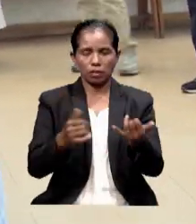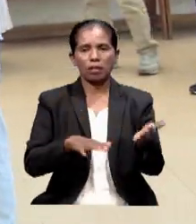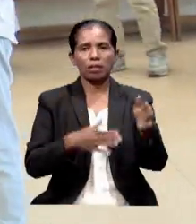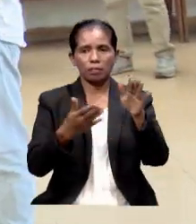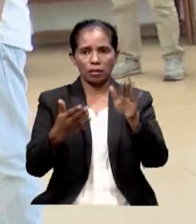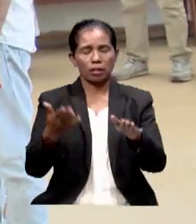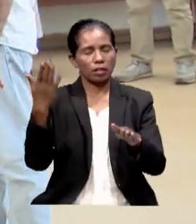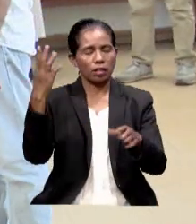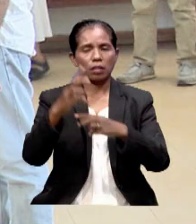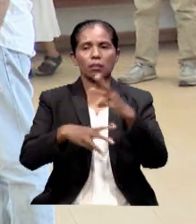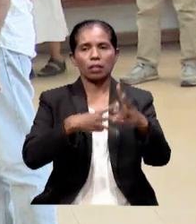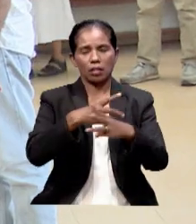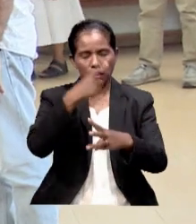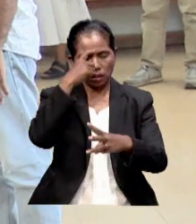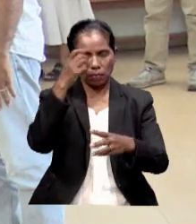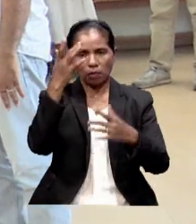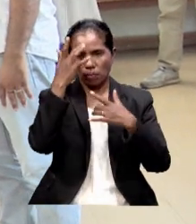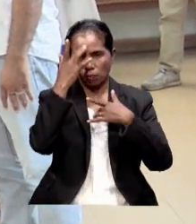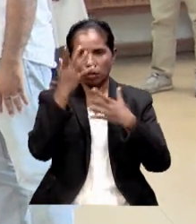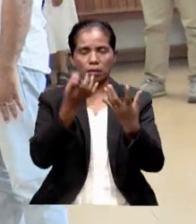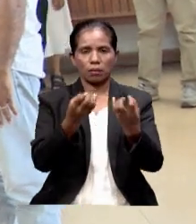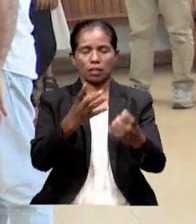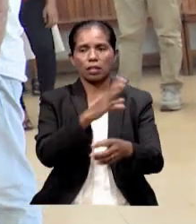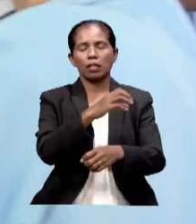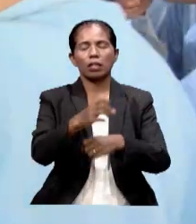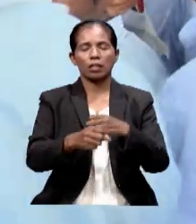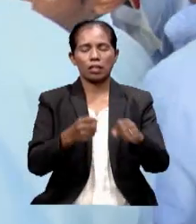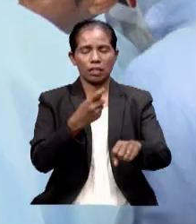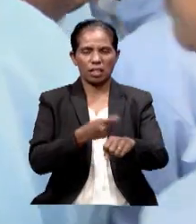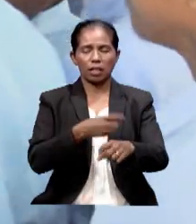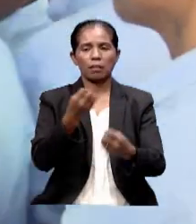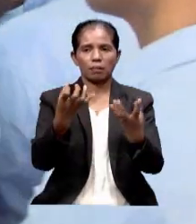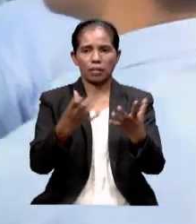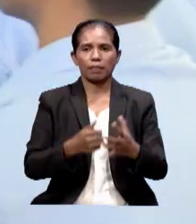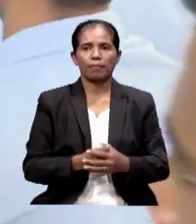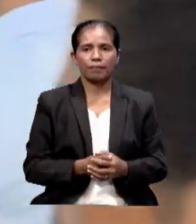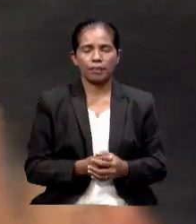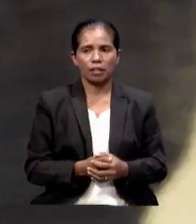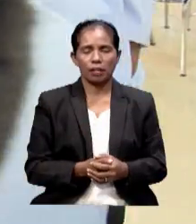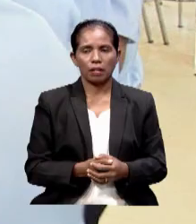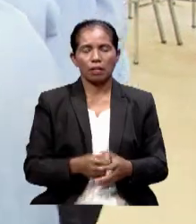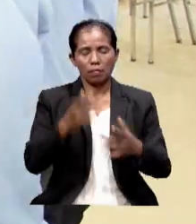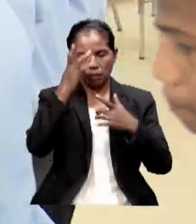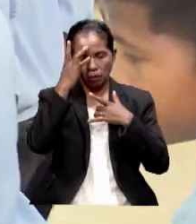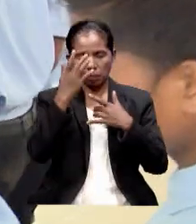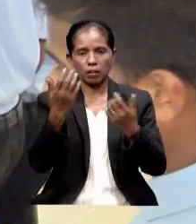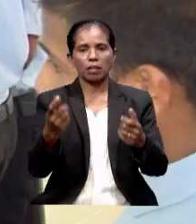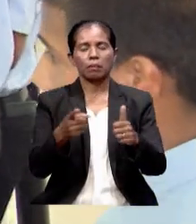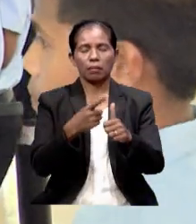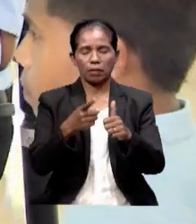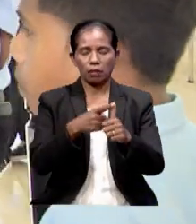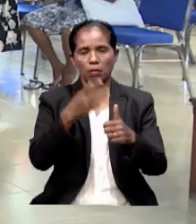vida e ha mundo tamba sofre moras complicação durante tiem baraknilaran. É moras ne bem maki hanie ne ida primeiro ma